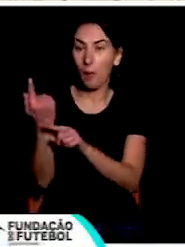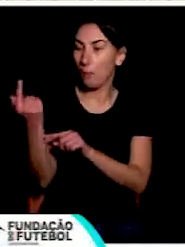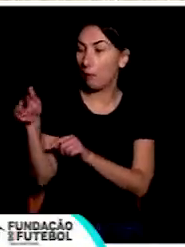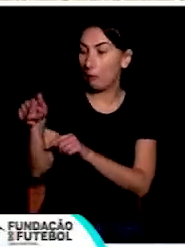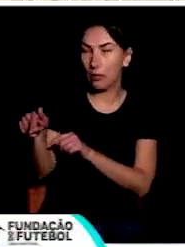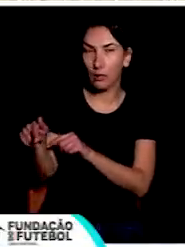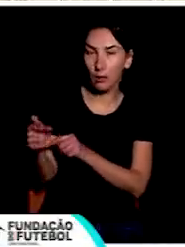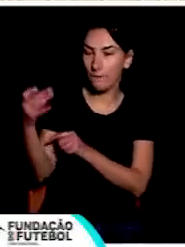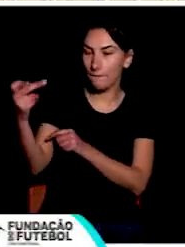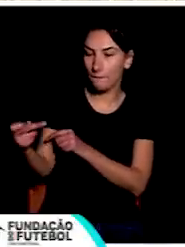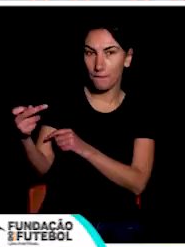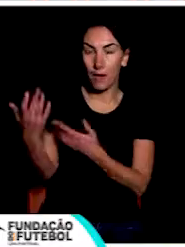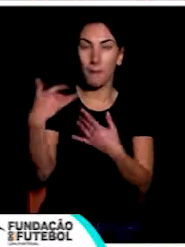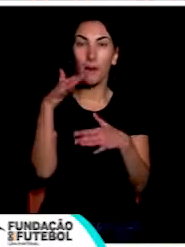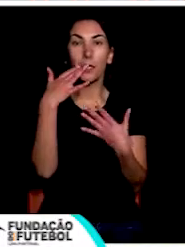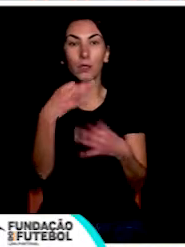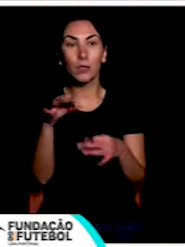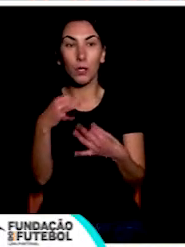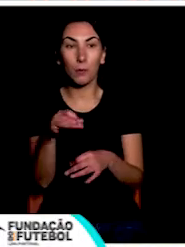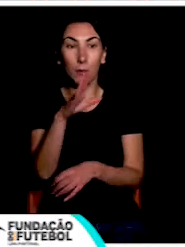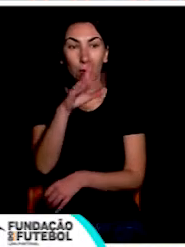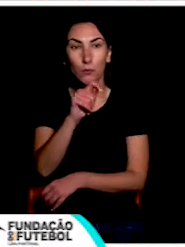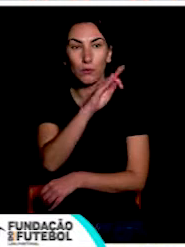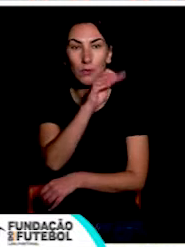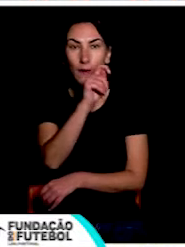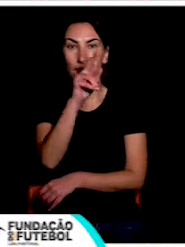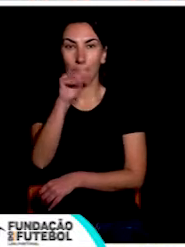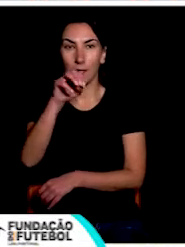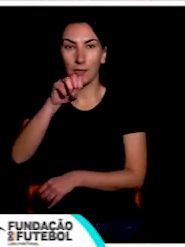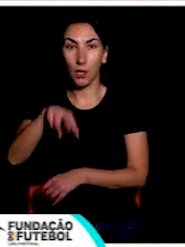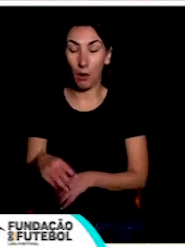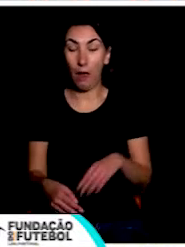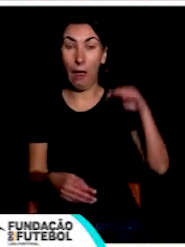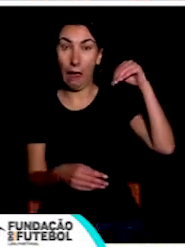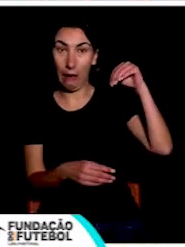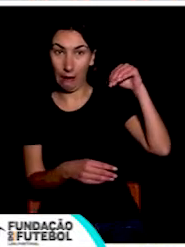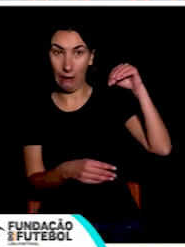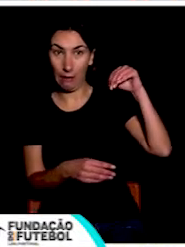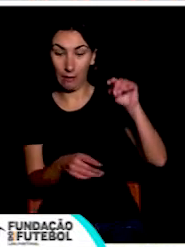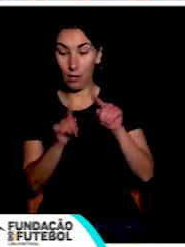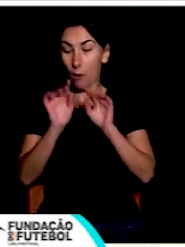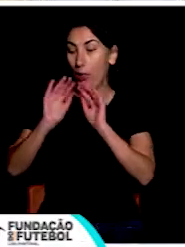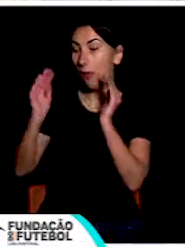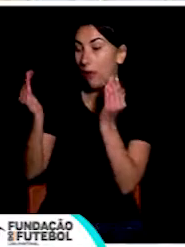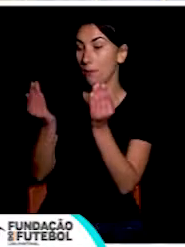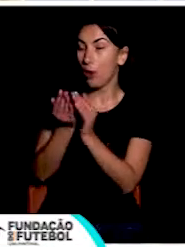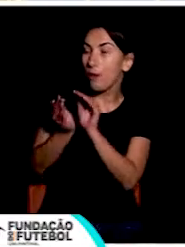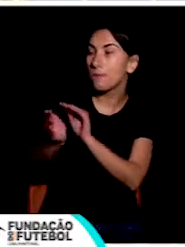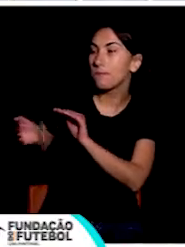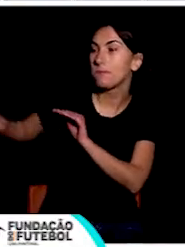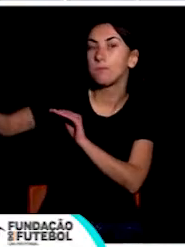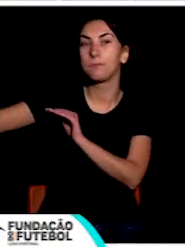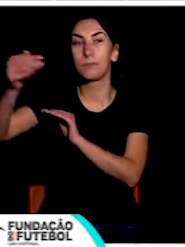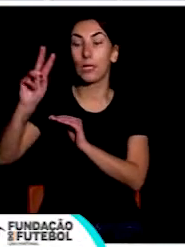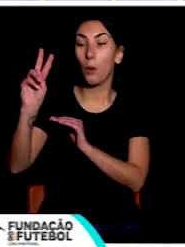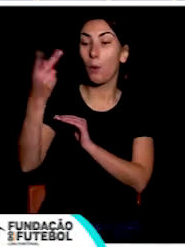é a bola, porque os bonecos são estáticos. Mas normalmente, como o Jefferson ali é pé esquerdo, a bola